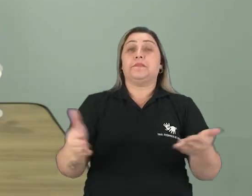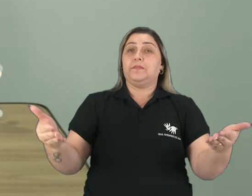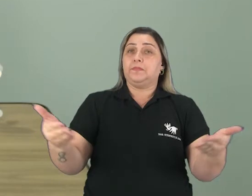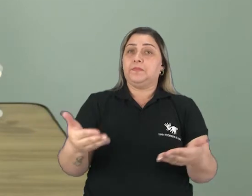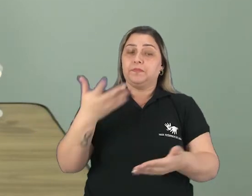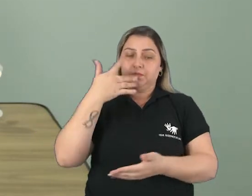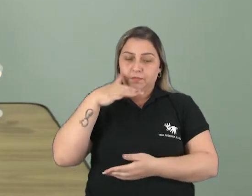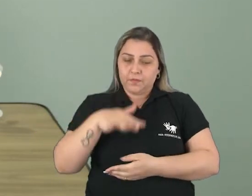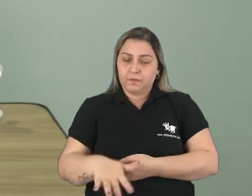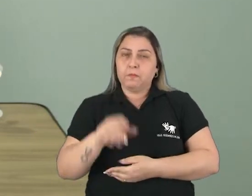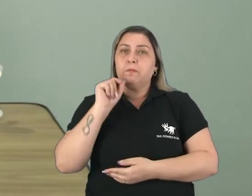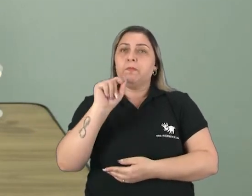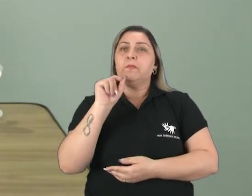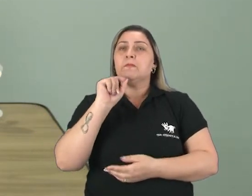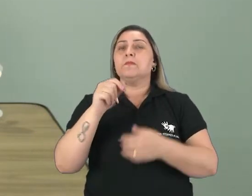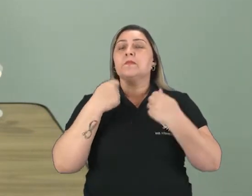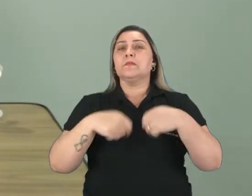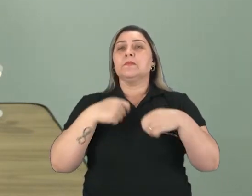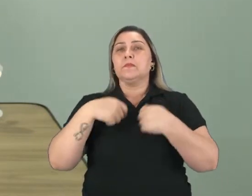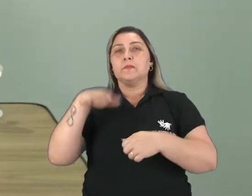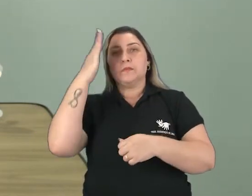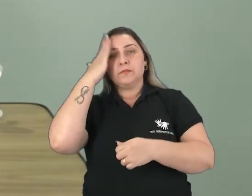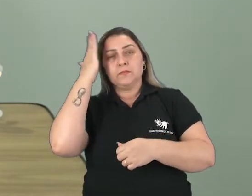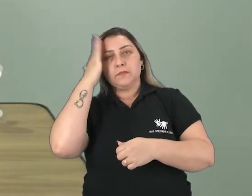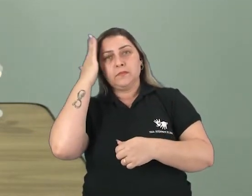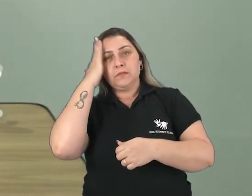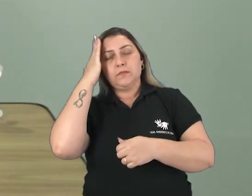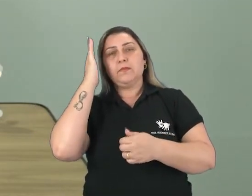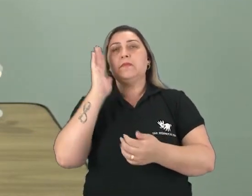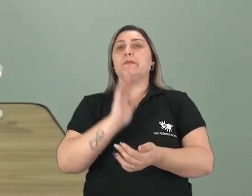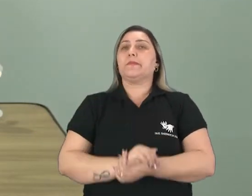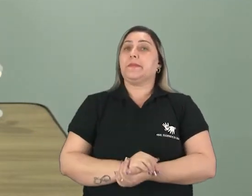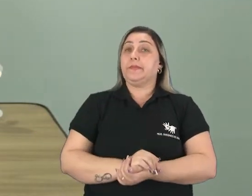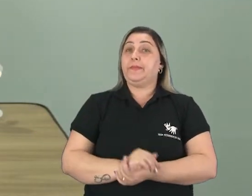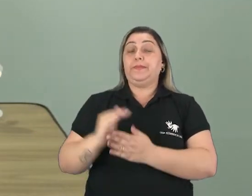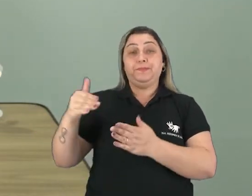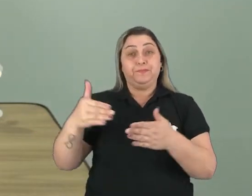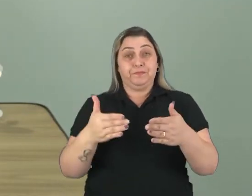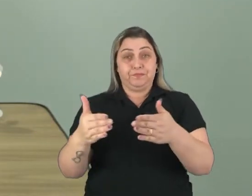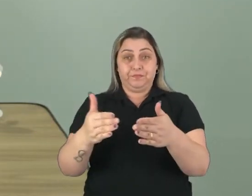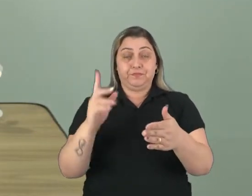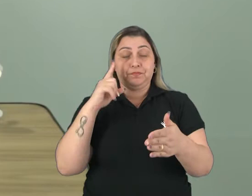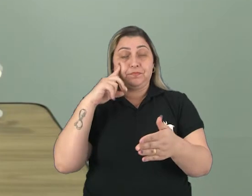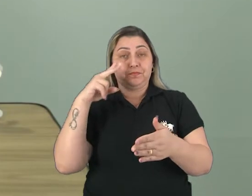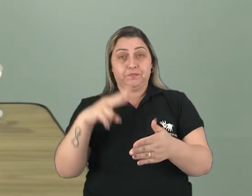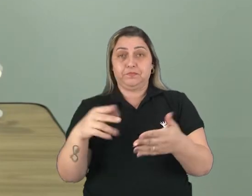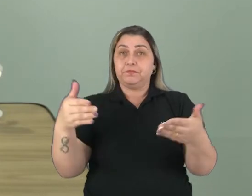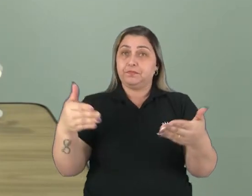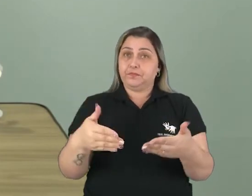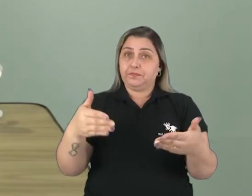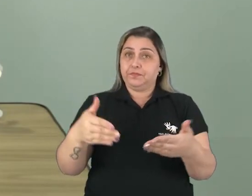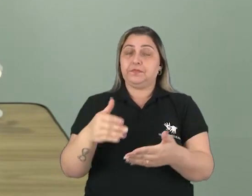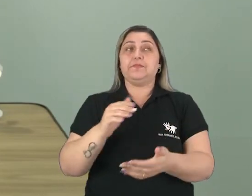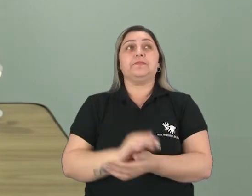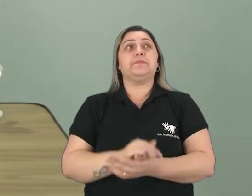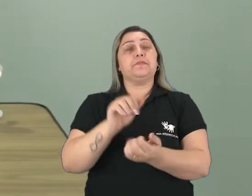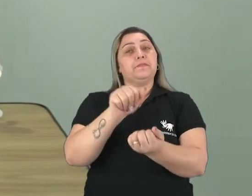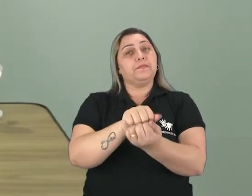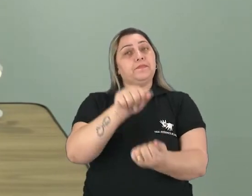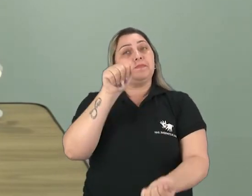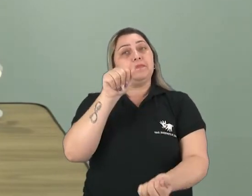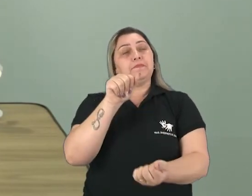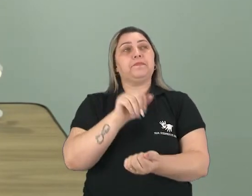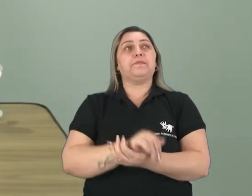Agora, crianças, o que nós precisamos saber? Observando esses caminhos que nós vimos ainda há pouco neste